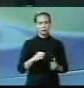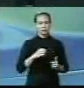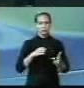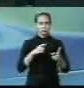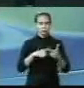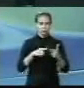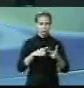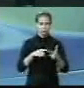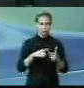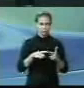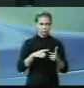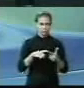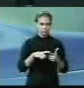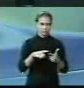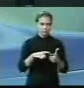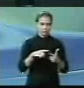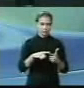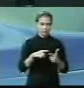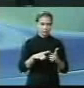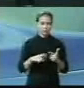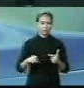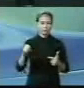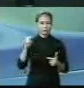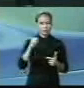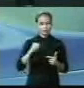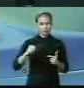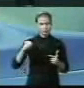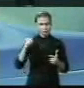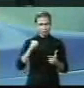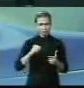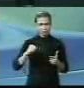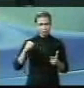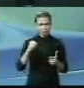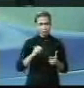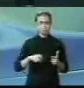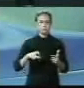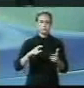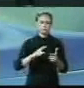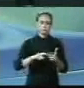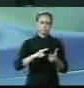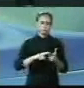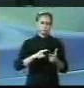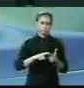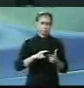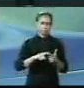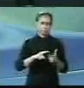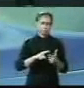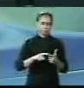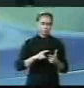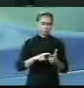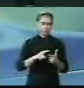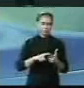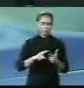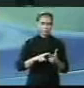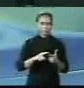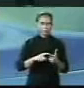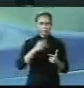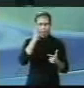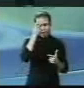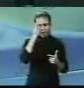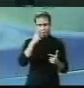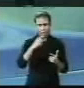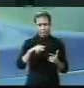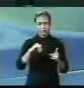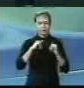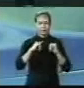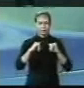sistemas que podem comprometer o funcionamento dos sistemas que estão sob a proteção daquele firewall, ele pode